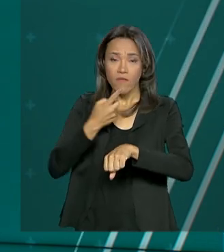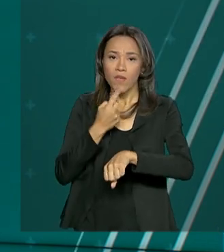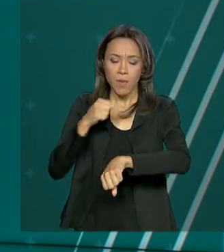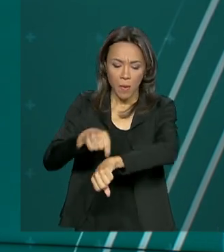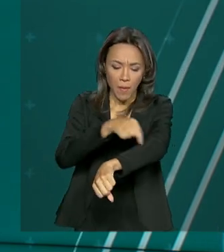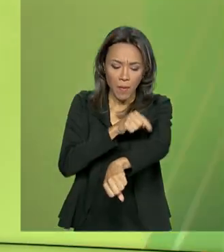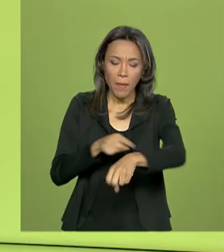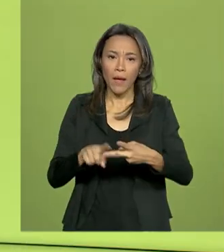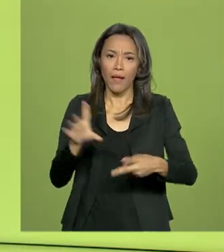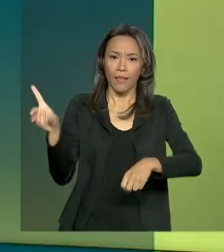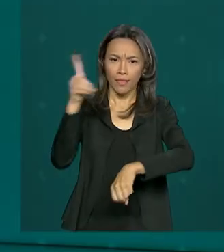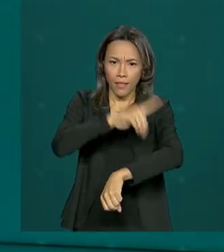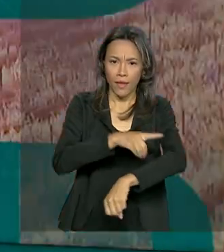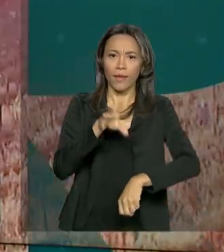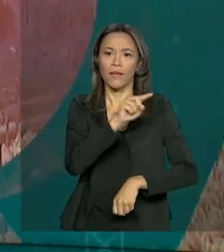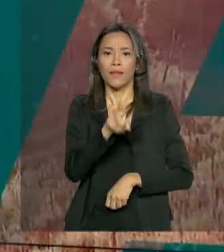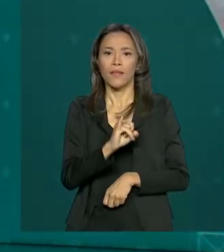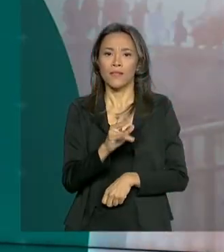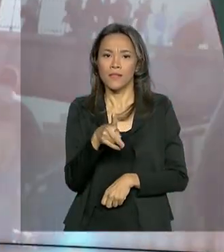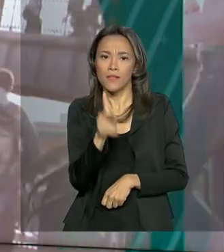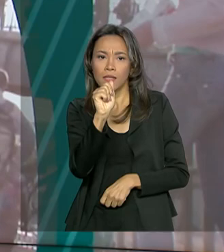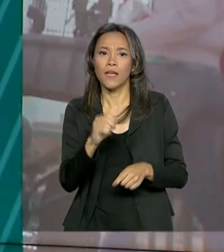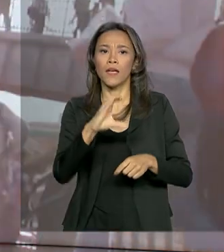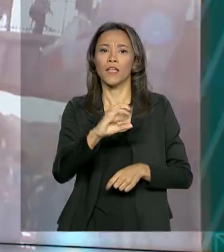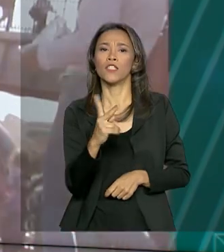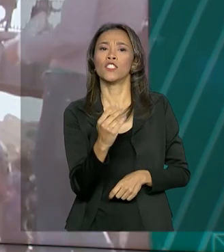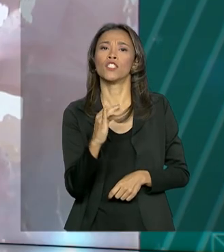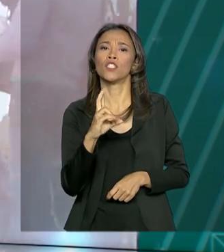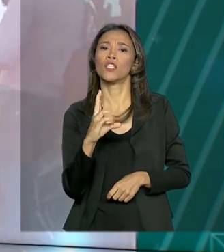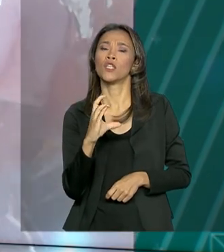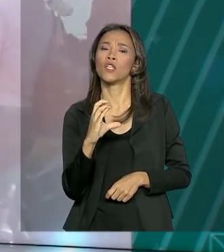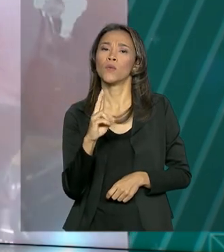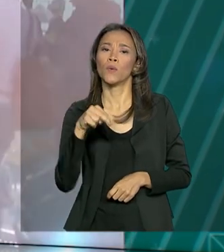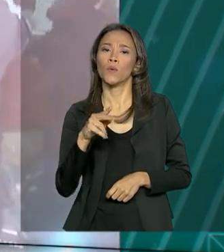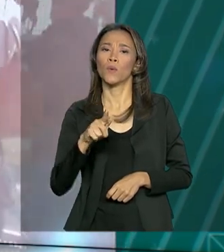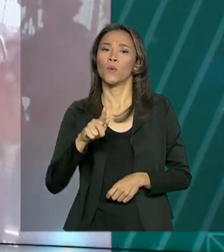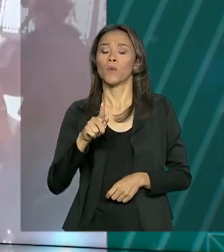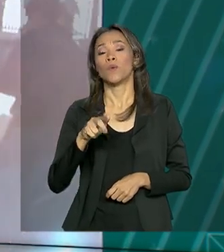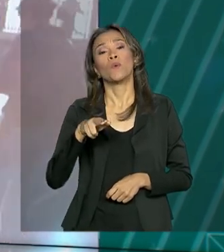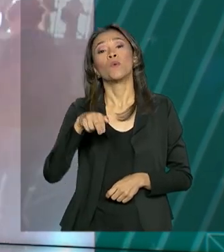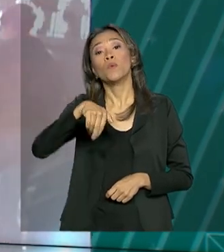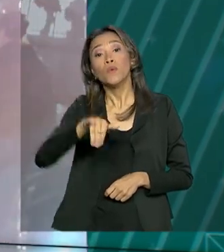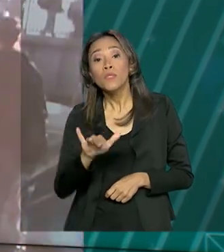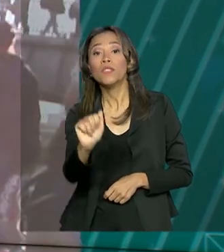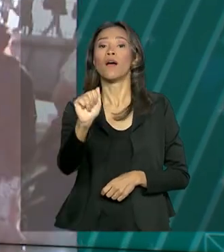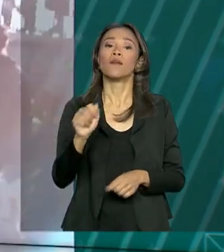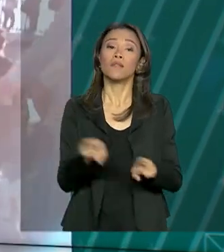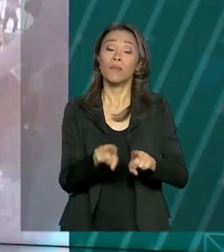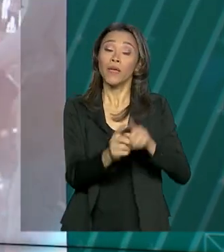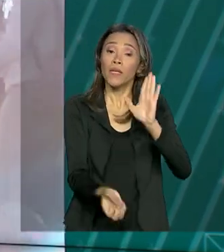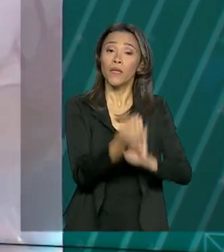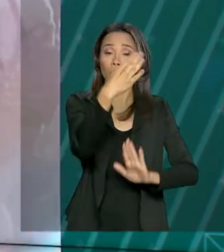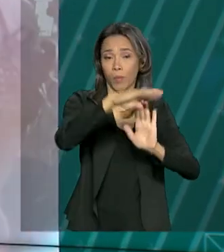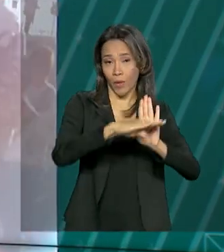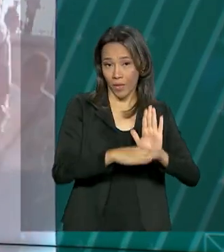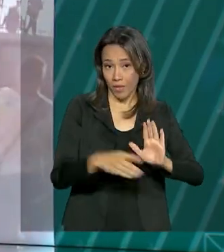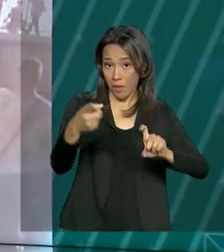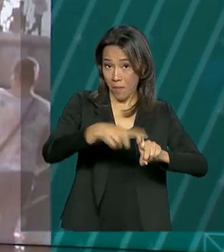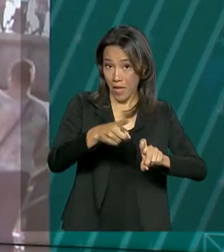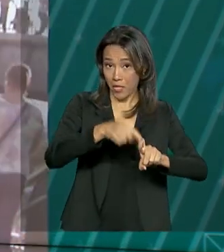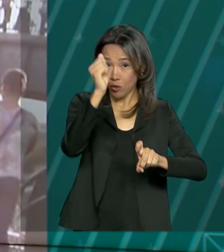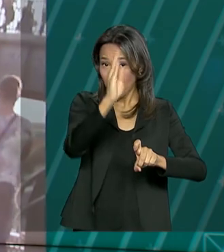combate a dengue, zika e chikungunha. O Ministério da Saúde também criou o programa Médicos pelo Brasil,